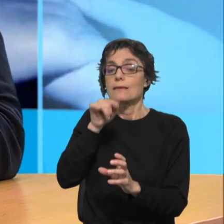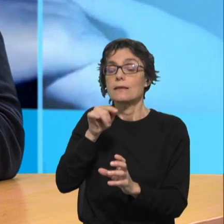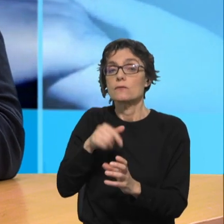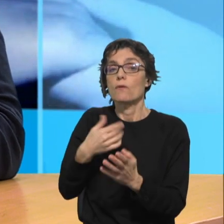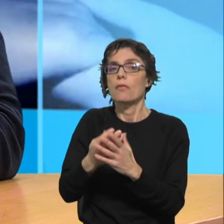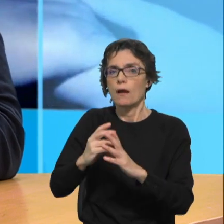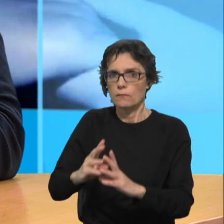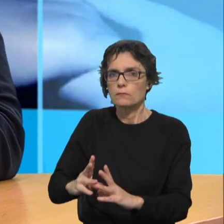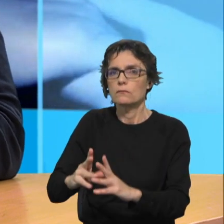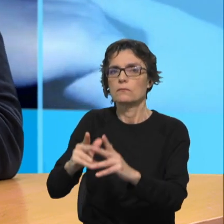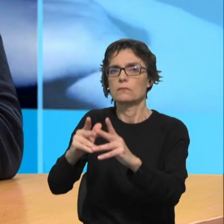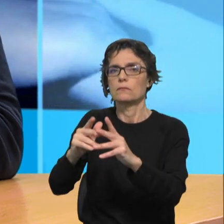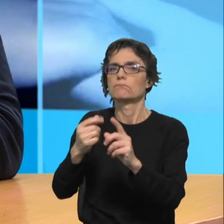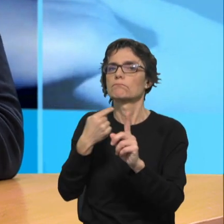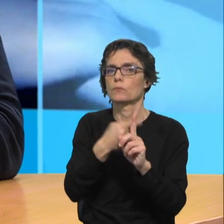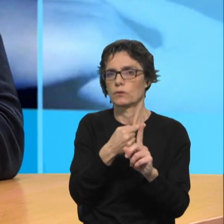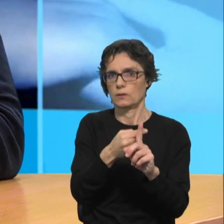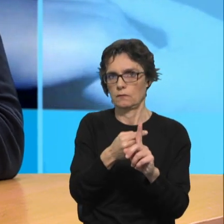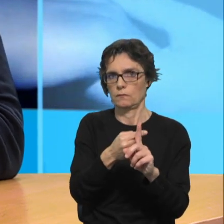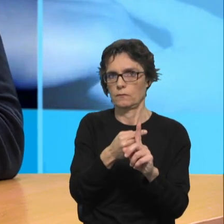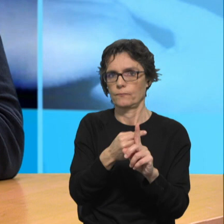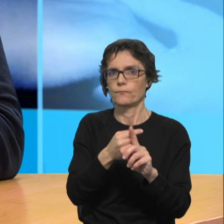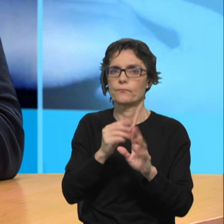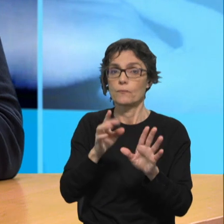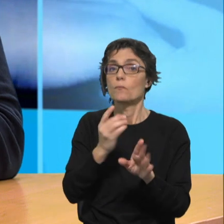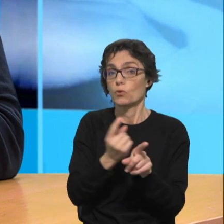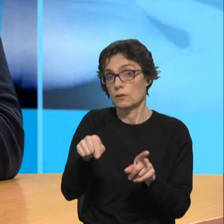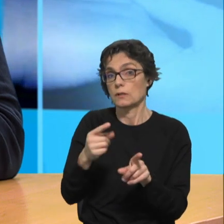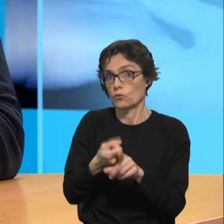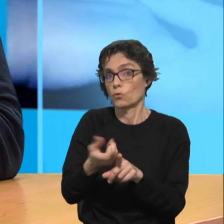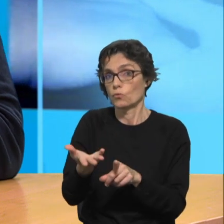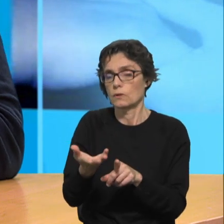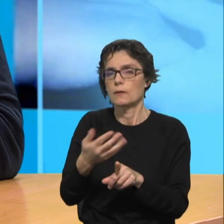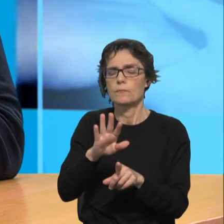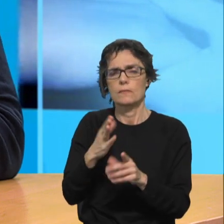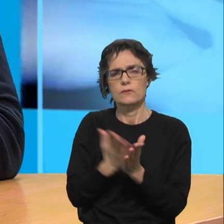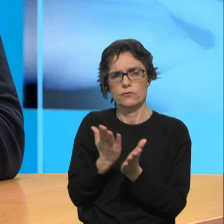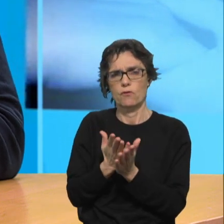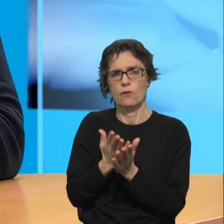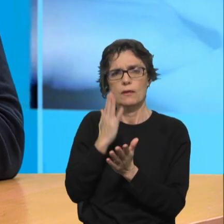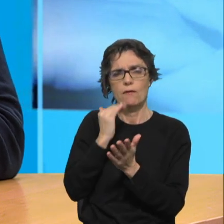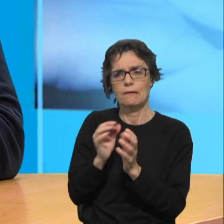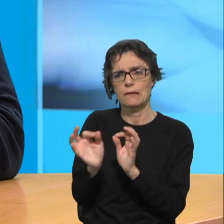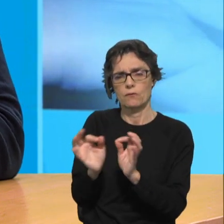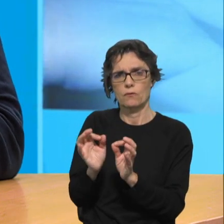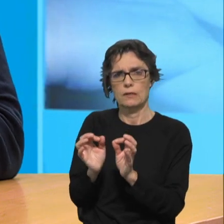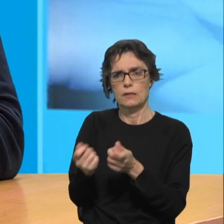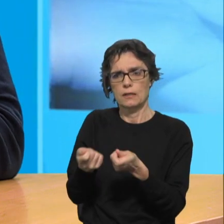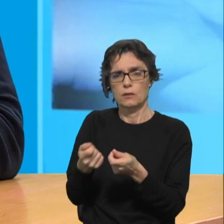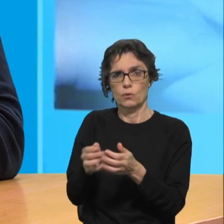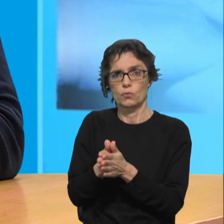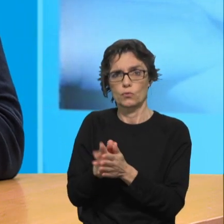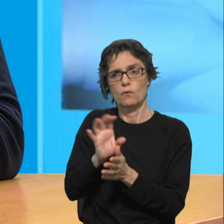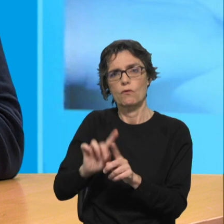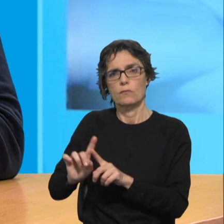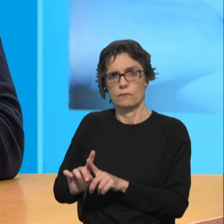que há sempre esta necessidade. De qualquer forma, ainda assim, as escolas organizam-se de muitas formas. E